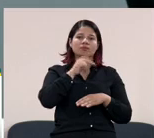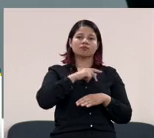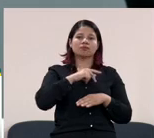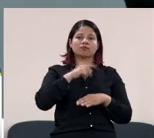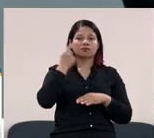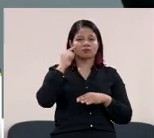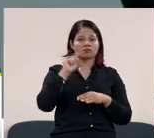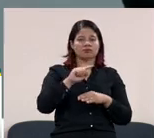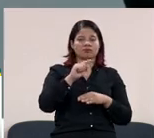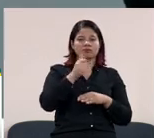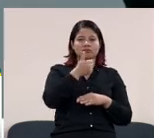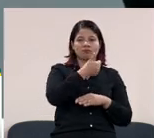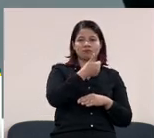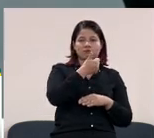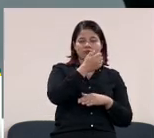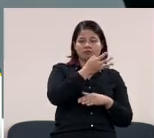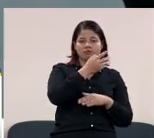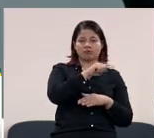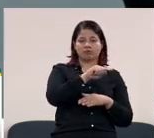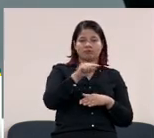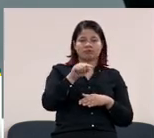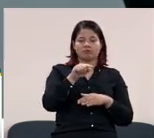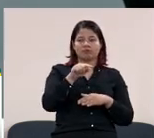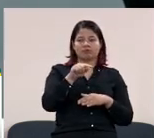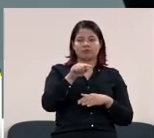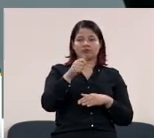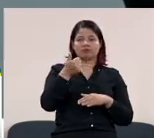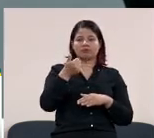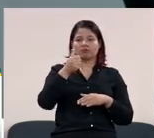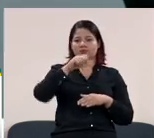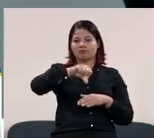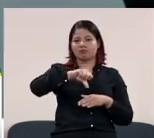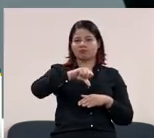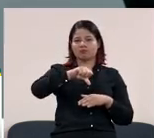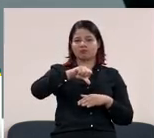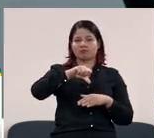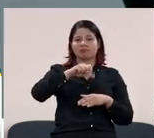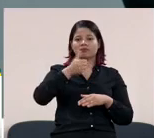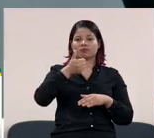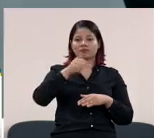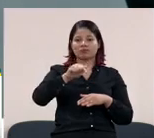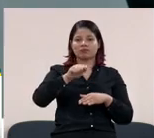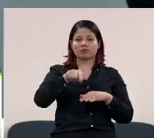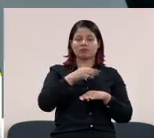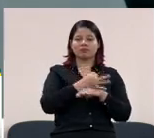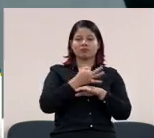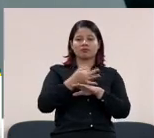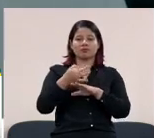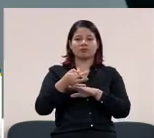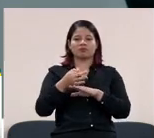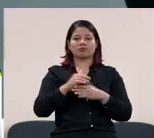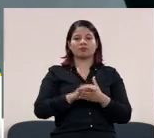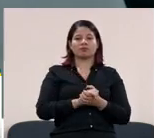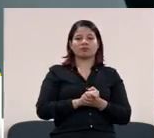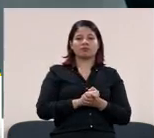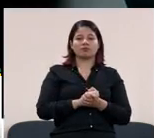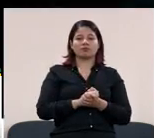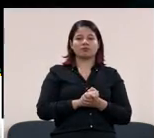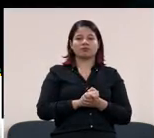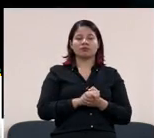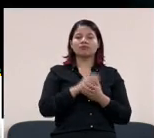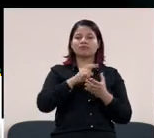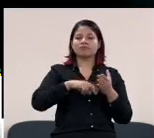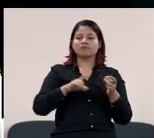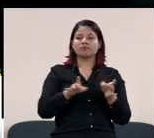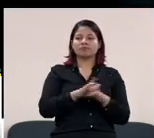a ausência nas sessões ordinárias e comissão no período de 14 a 17 de outubro de 2019. Feita a